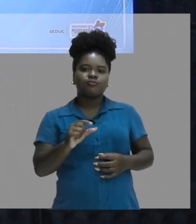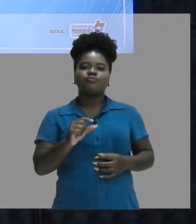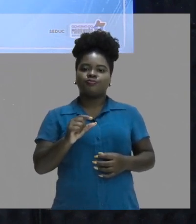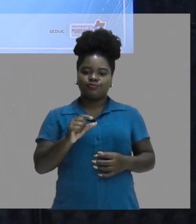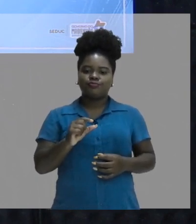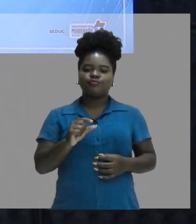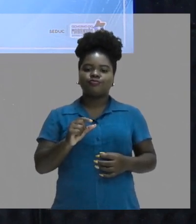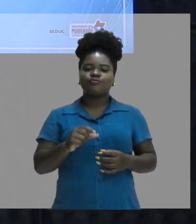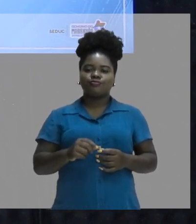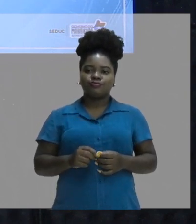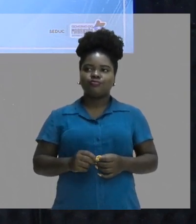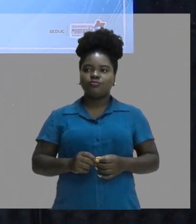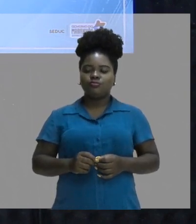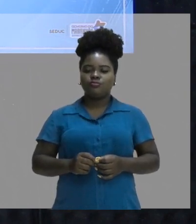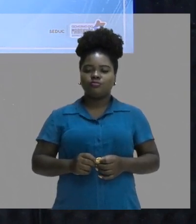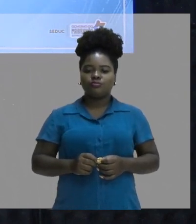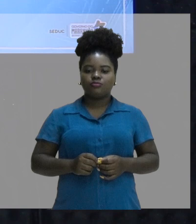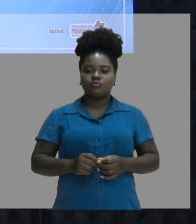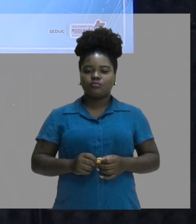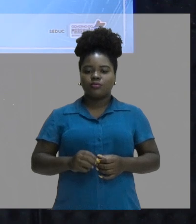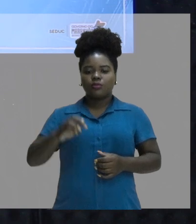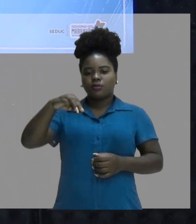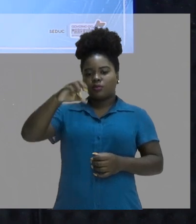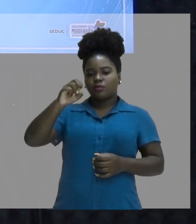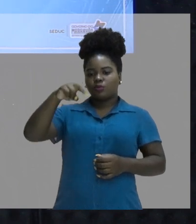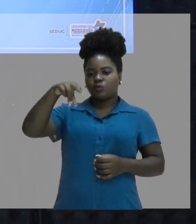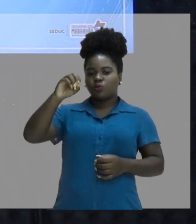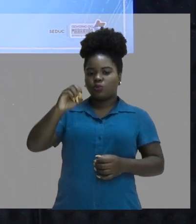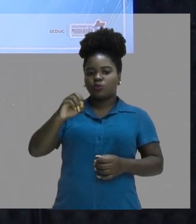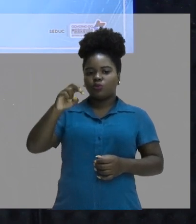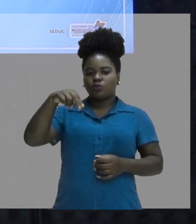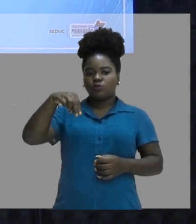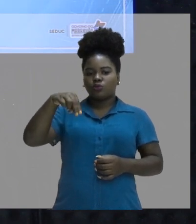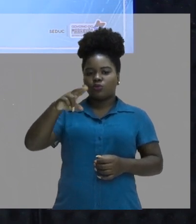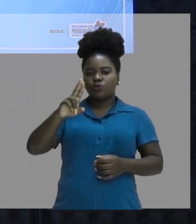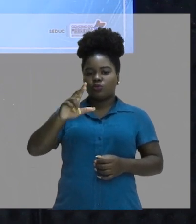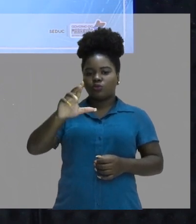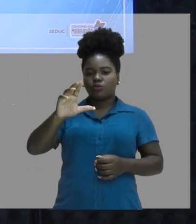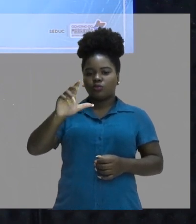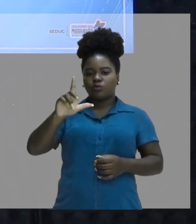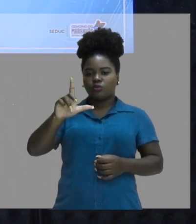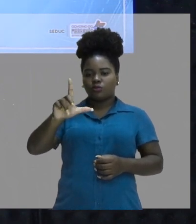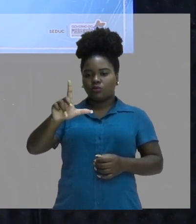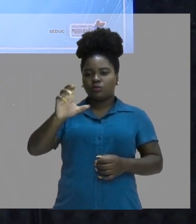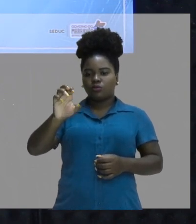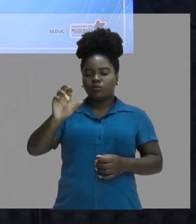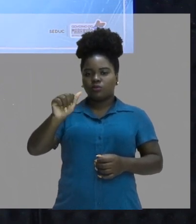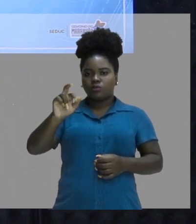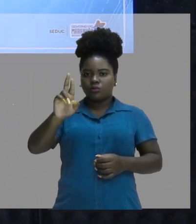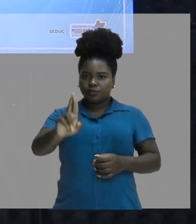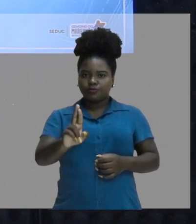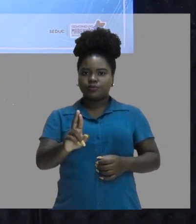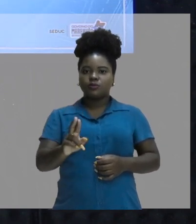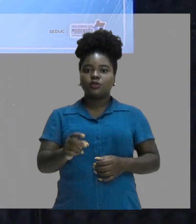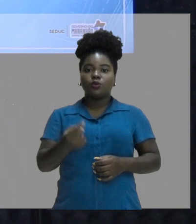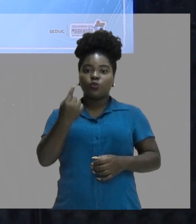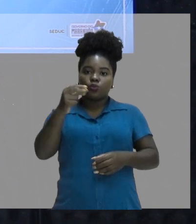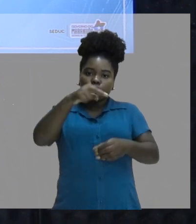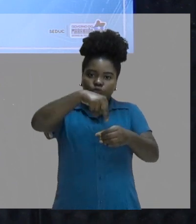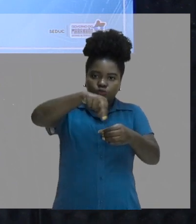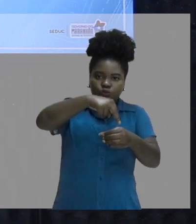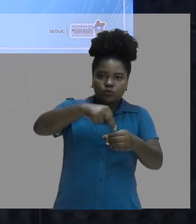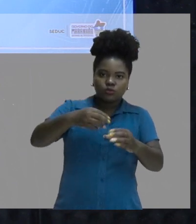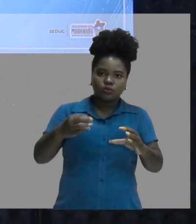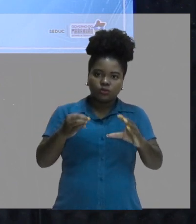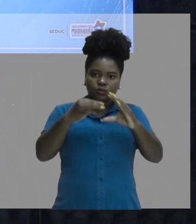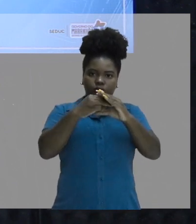formatinho difuso. E mononucleadas, que significa um núcleo por célula. Tá aqui, ó. Cada célulazinha tem o seu